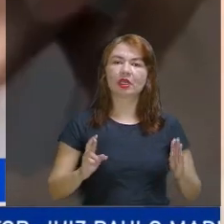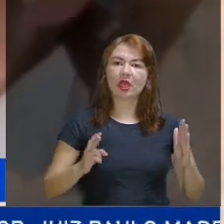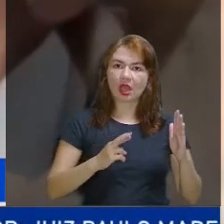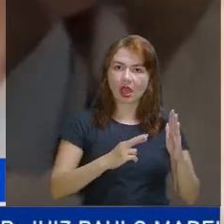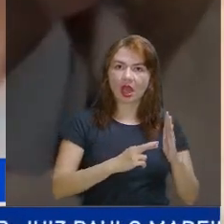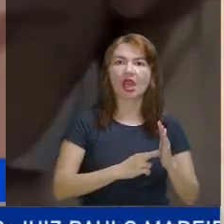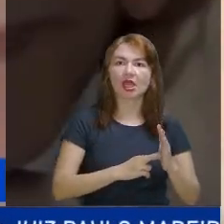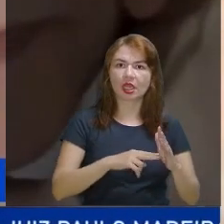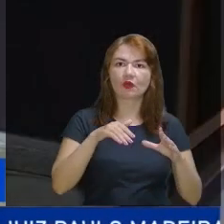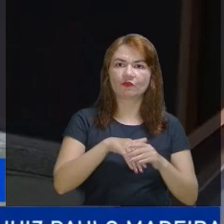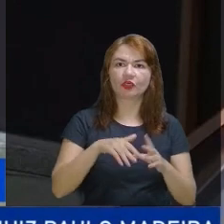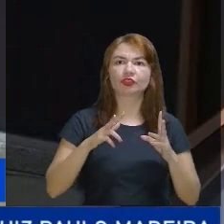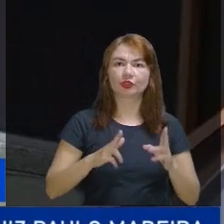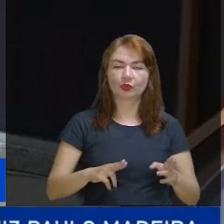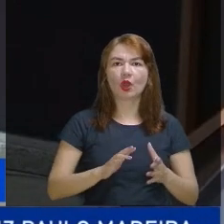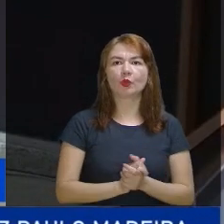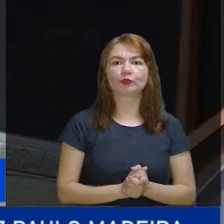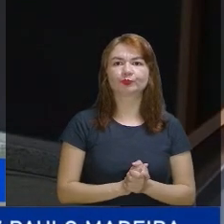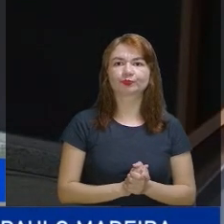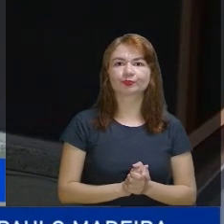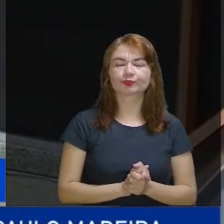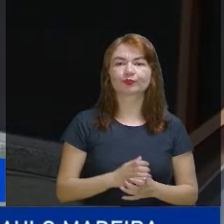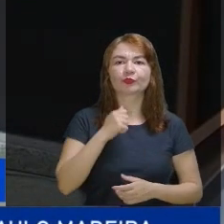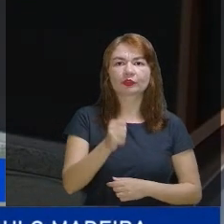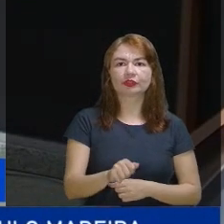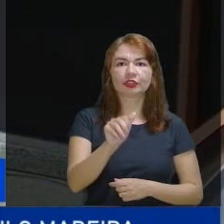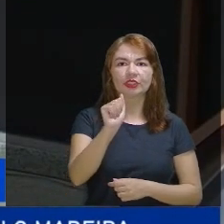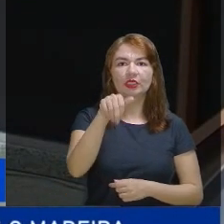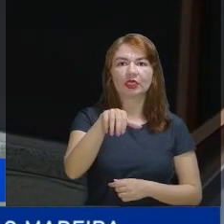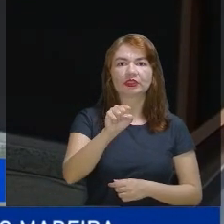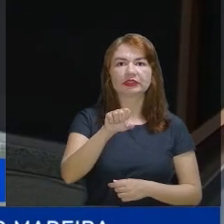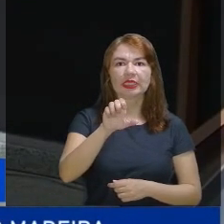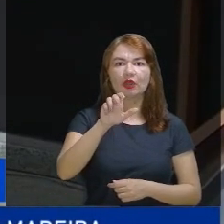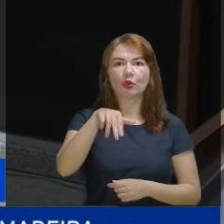da multa. Juiz Anselmo Gonçalves.